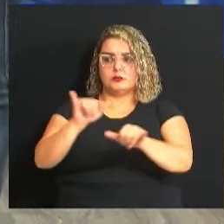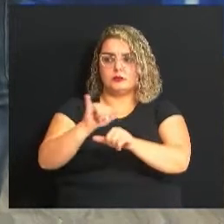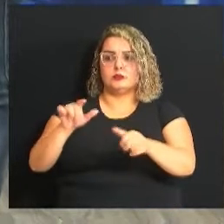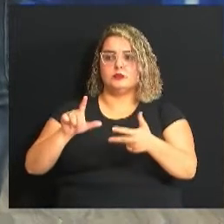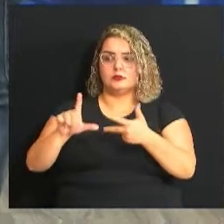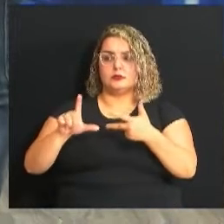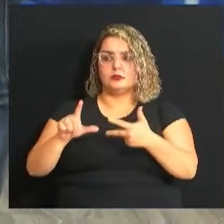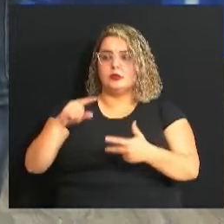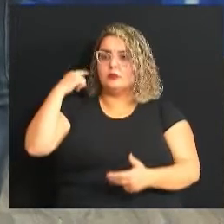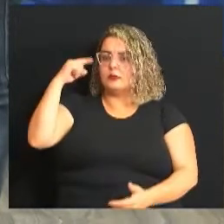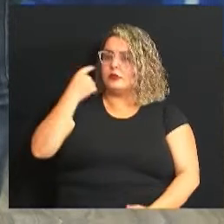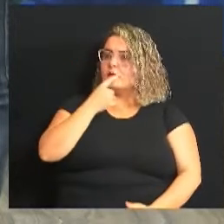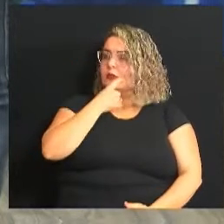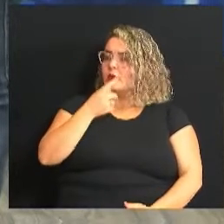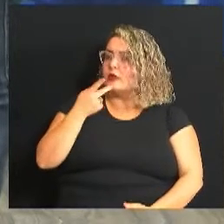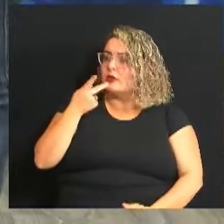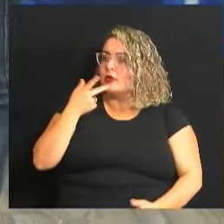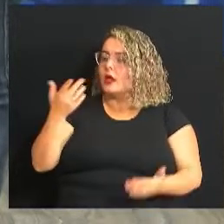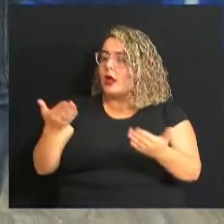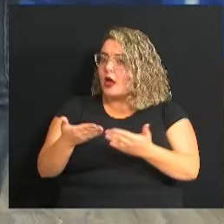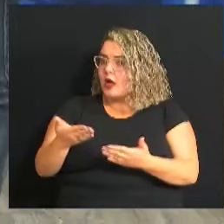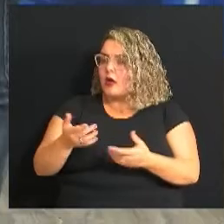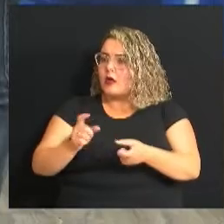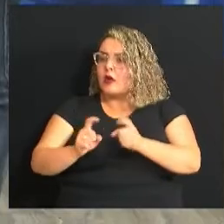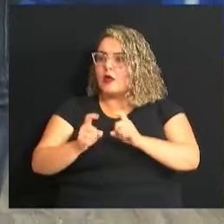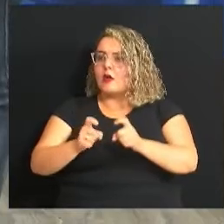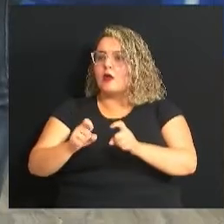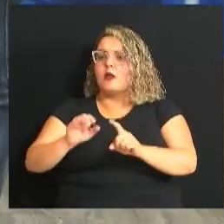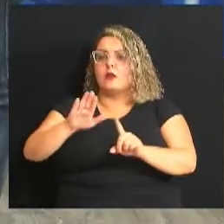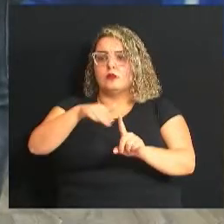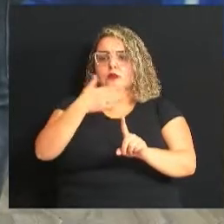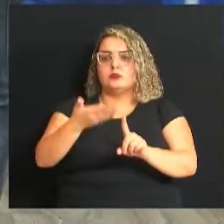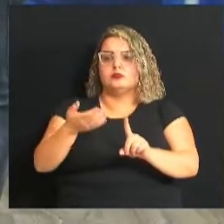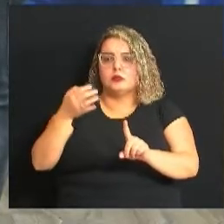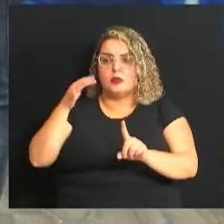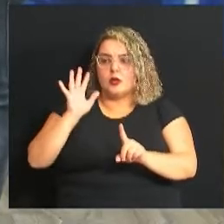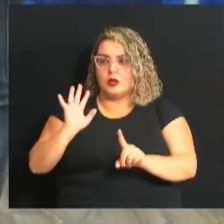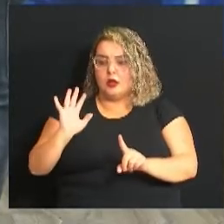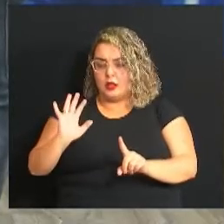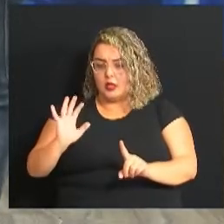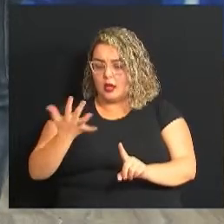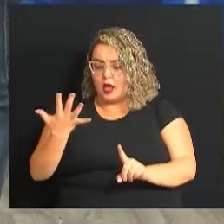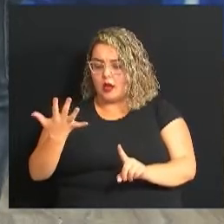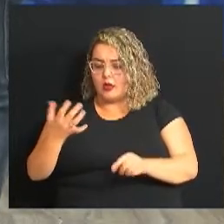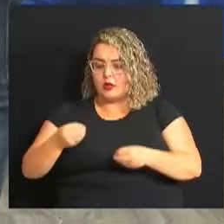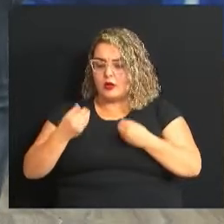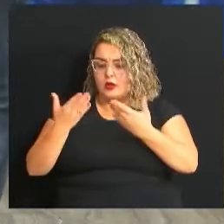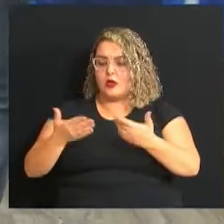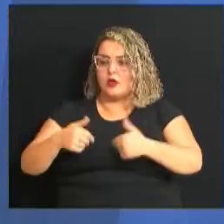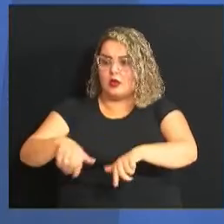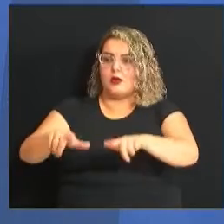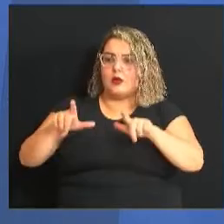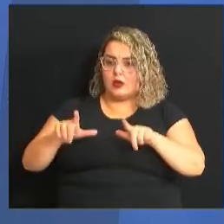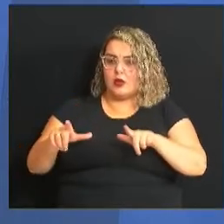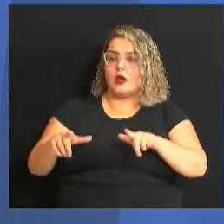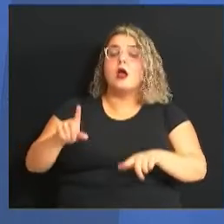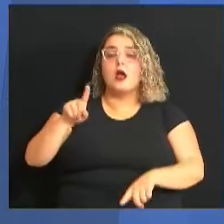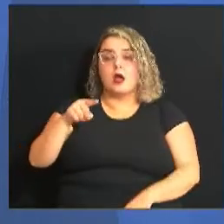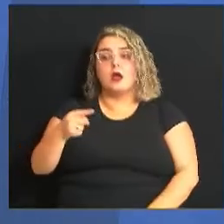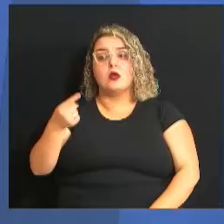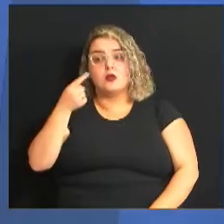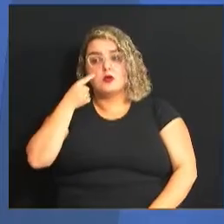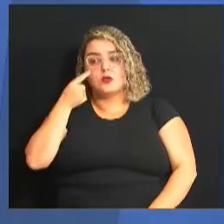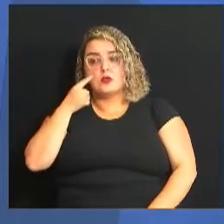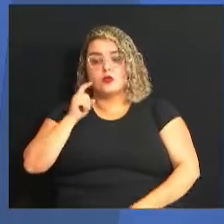Legislativo. Mirna Abreu, vamos falar agora sobre uma reunião solene que aconteceu com entrega de honrarias. A gente tem visto, inclusive nas